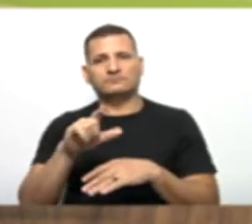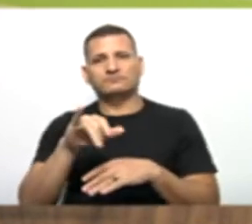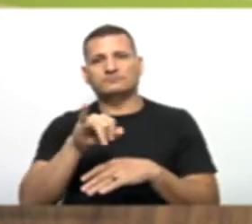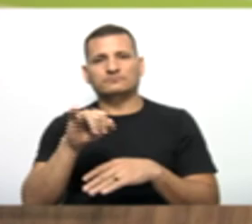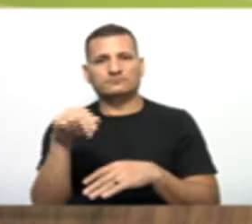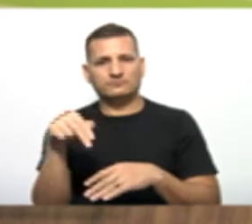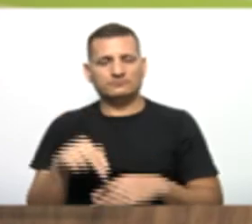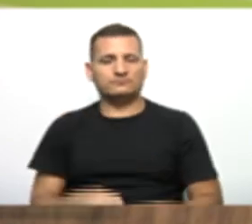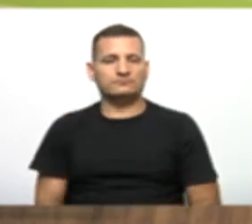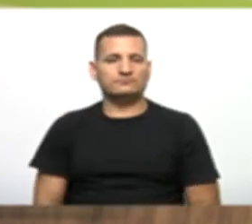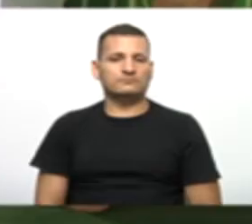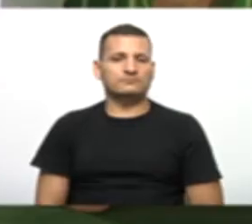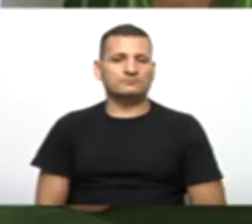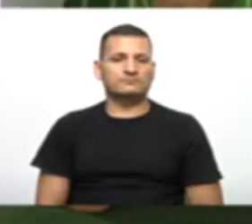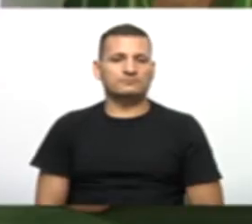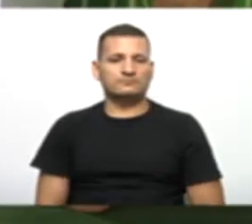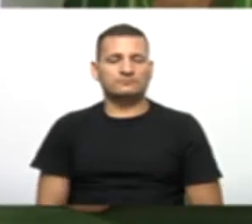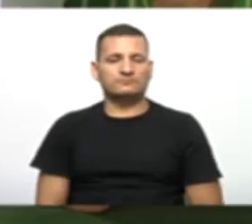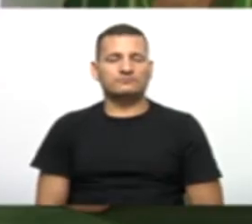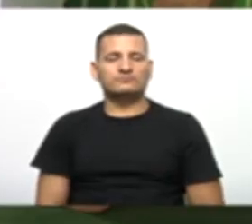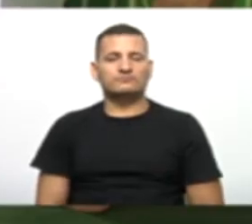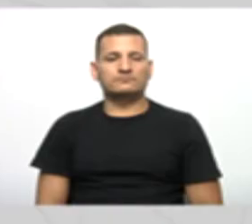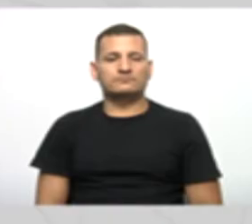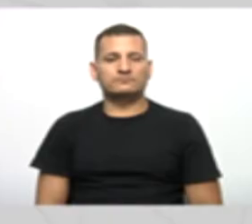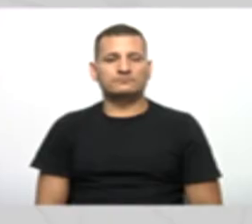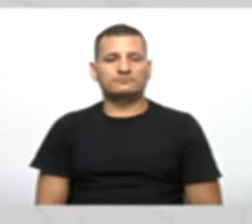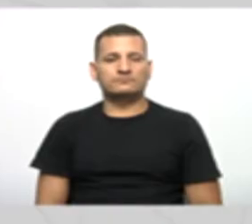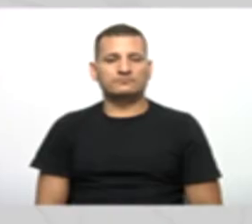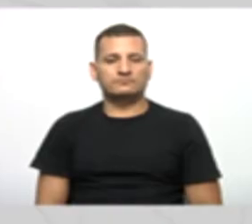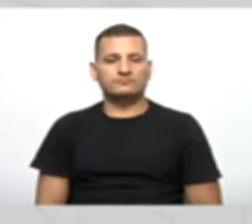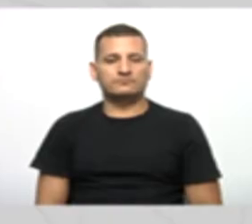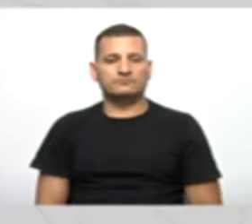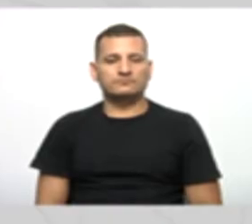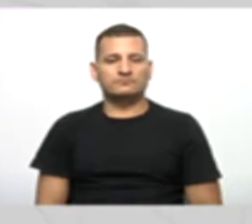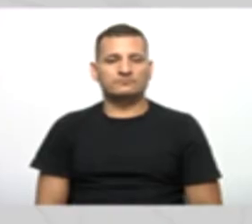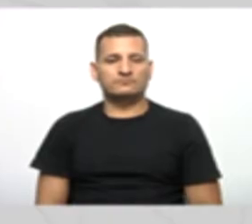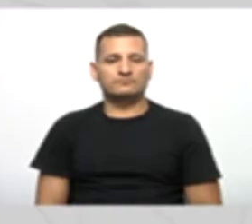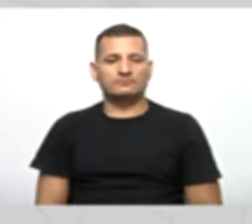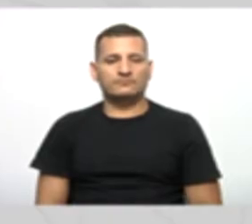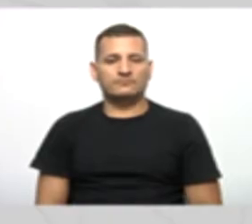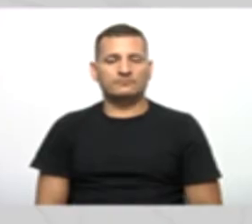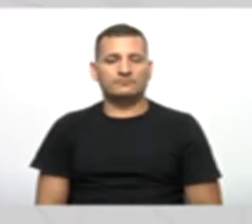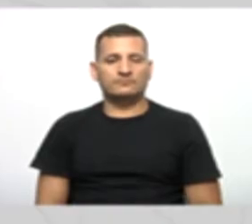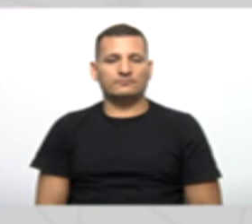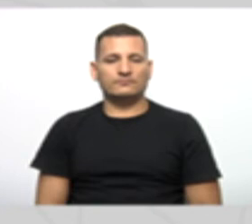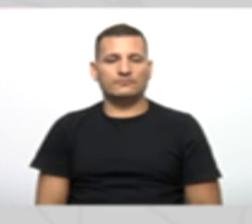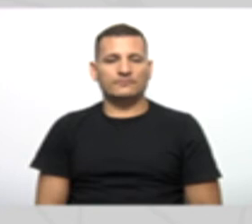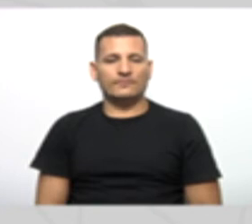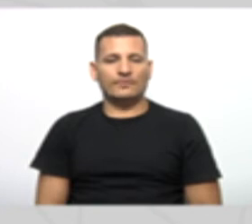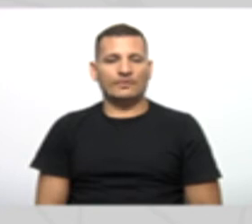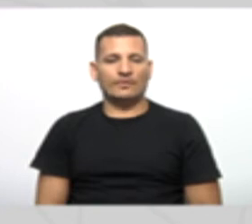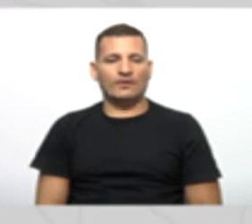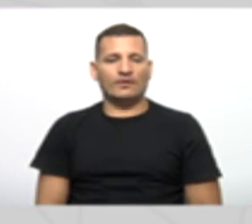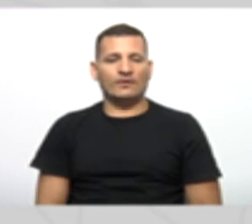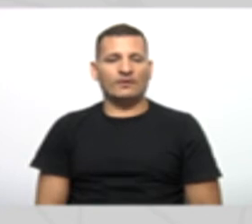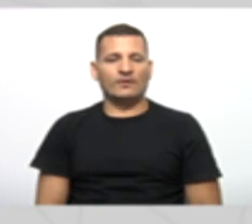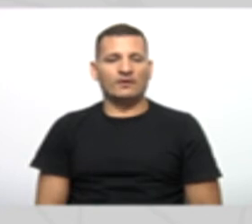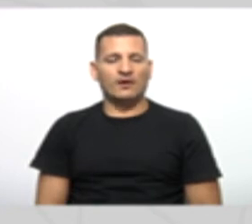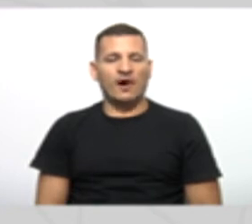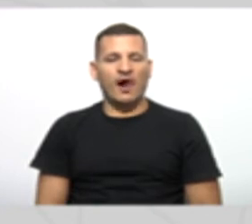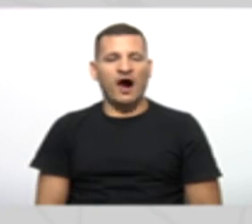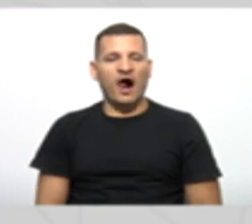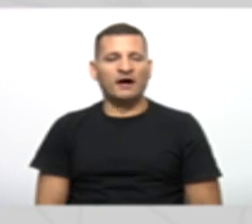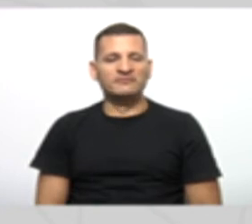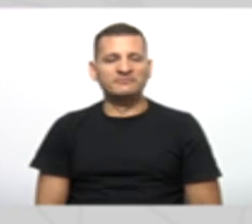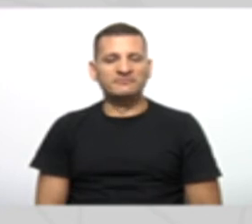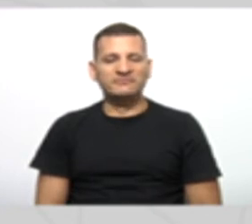bem, parabéns. Vamos ver aqui nossa resposta oficial, né? Então nós fizemos aqui, semelhante